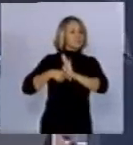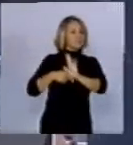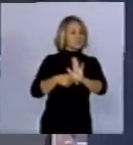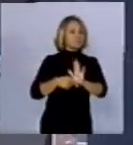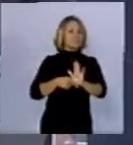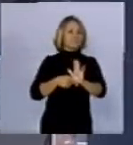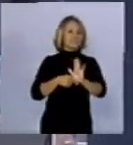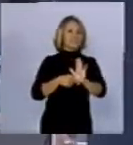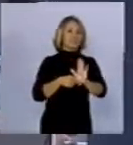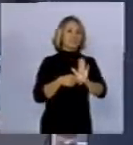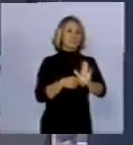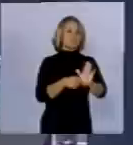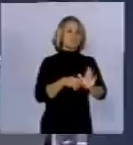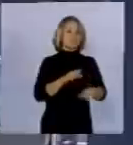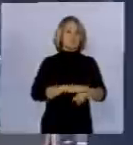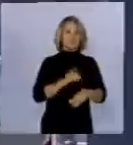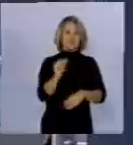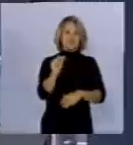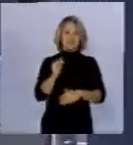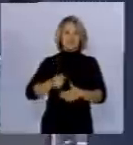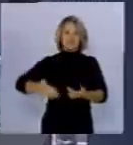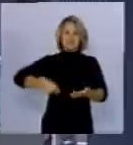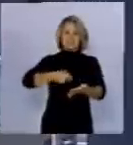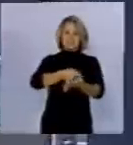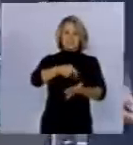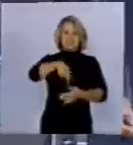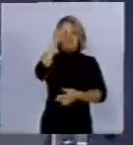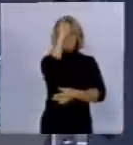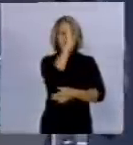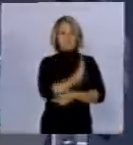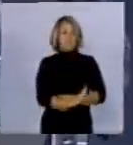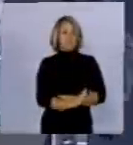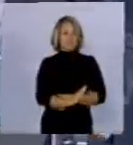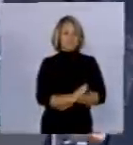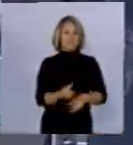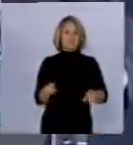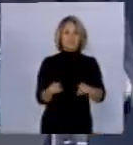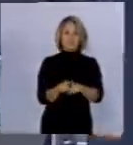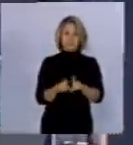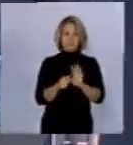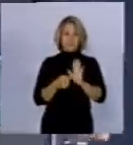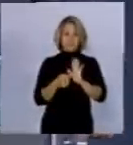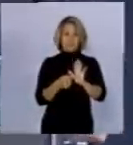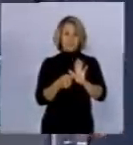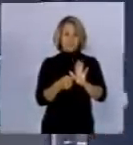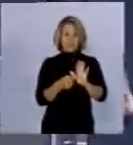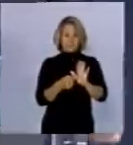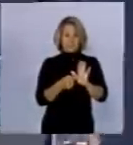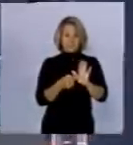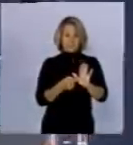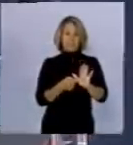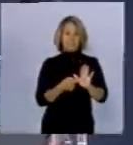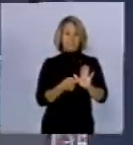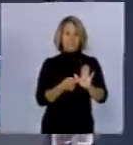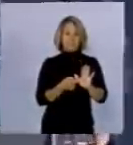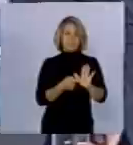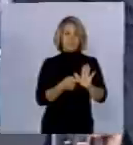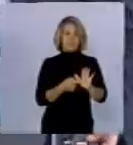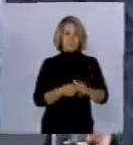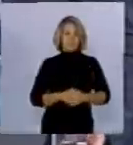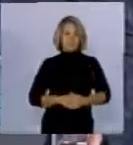divisas pra economia Nacional não a toa senhor Ministro senhor subprocurador de mais